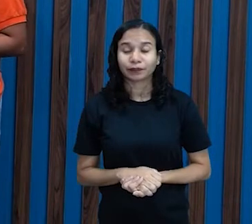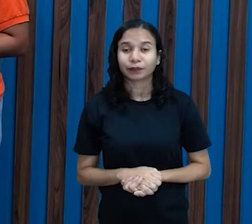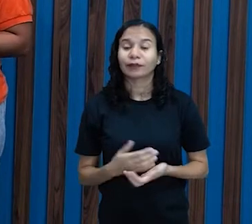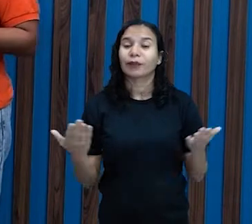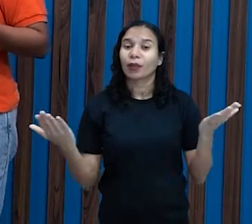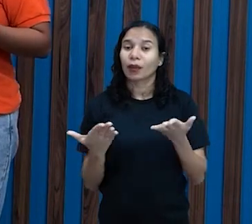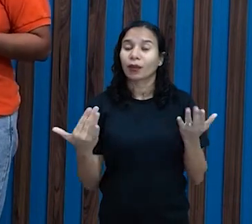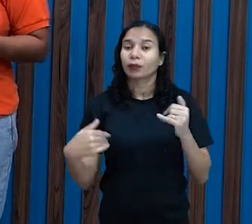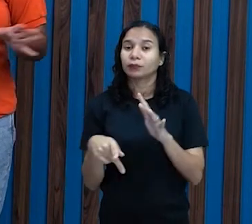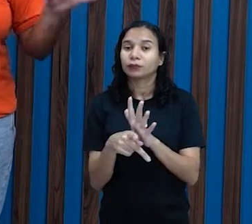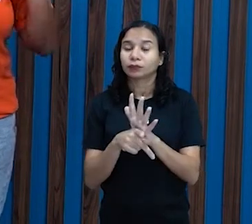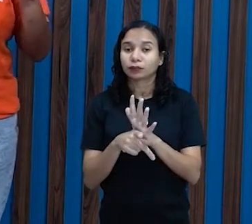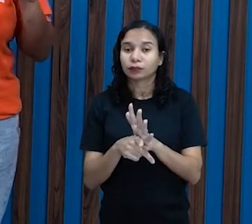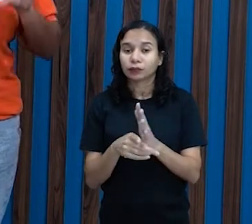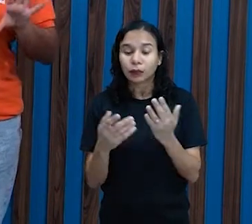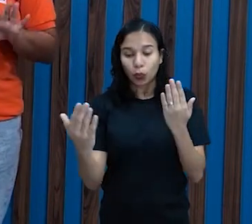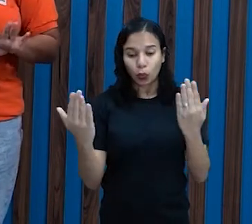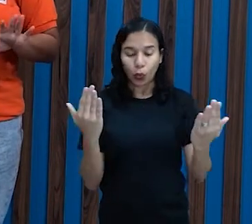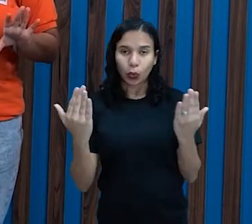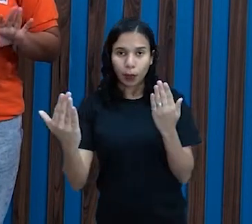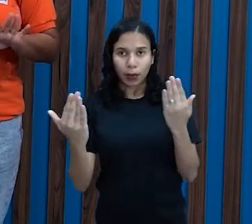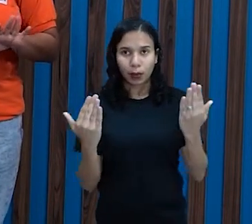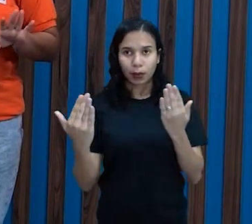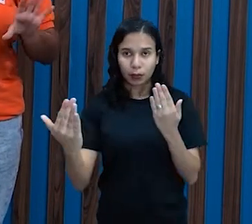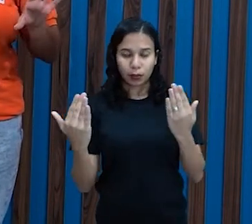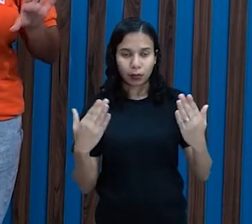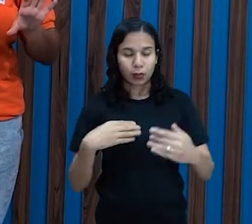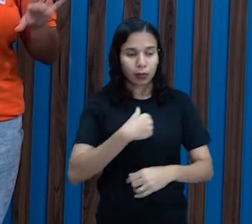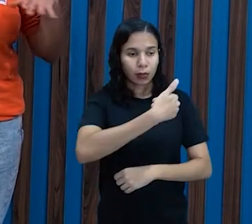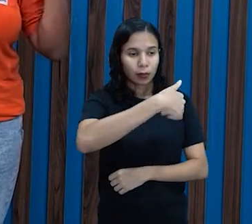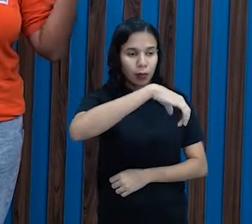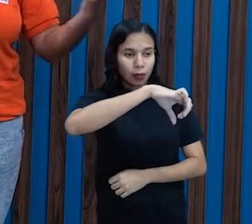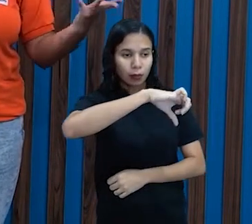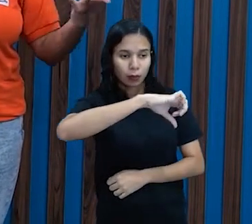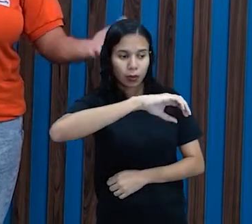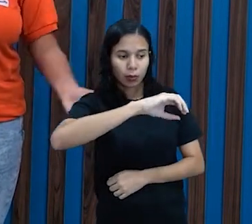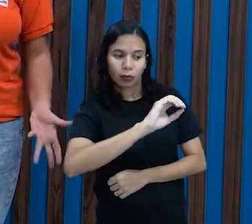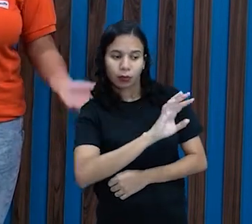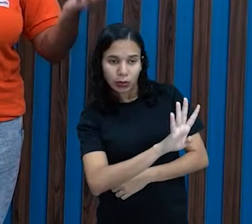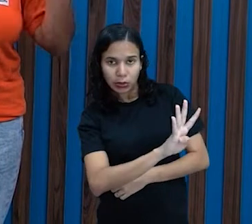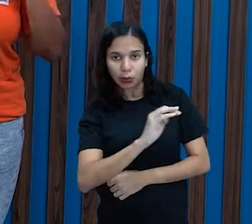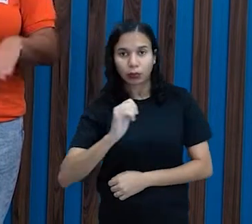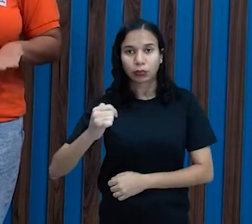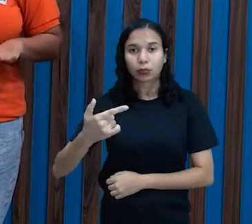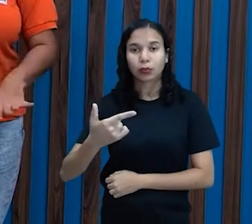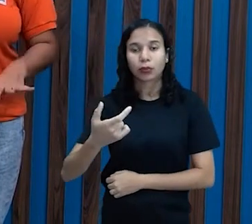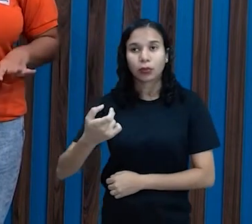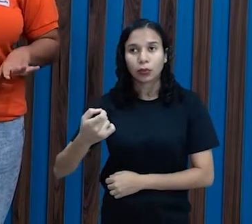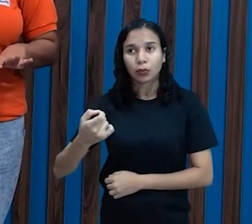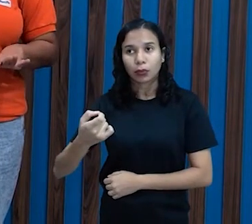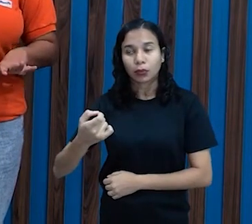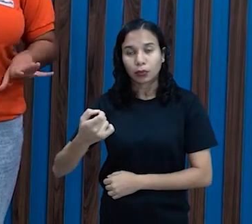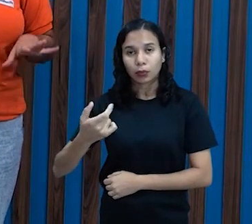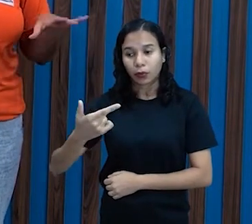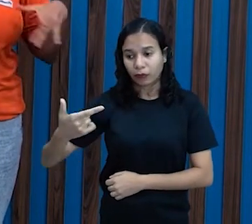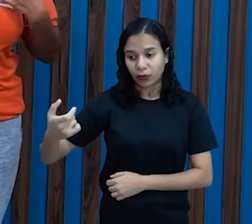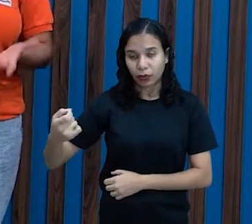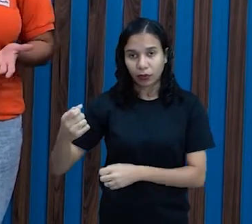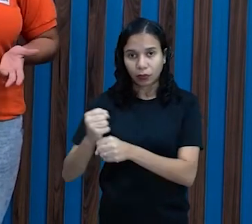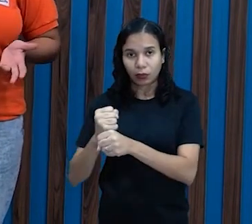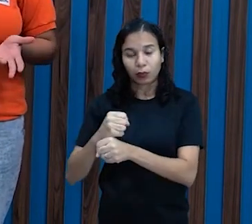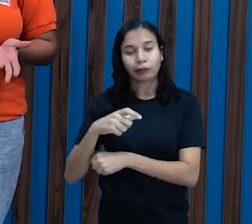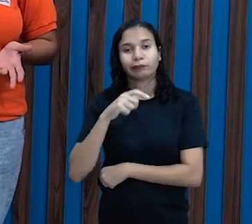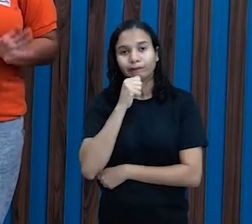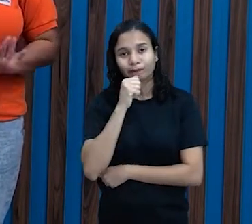E essa pandemia, vamos comparar, né, a pandemia de 1904 com a pandemia de 2020 que a